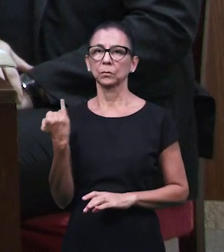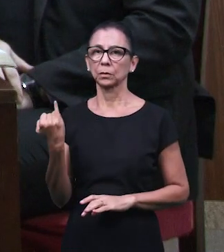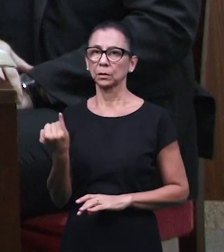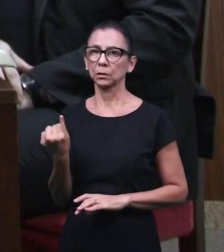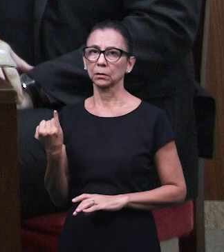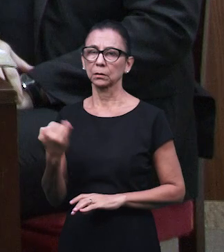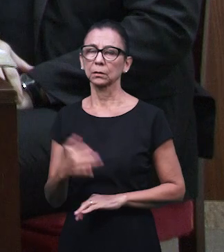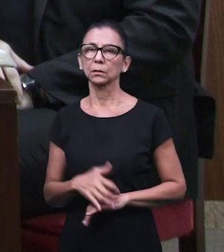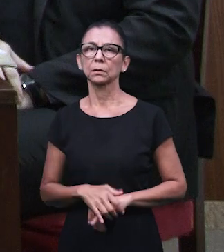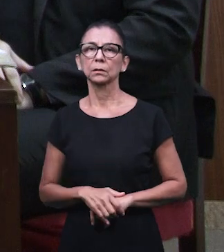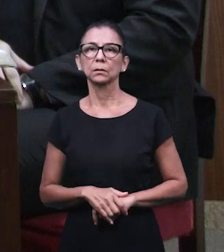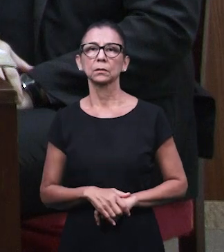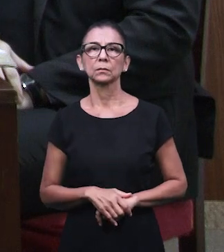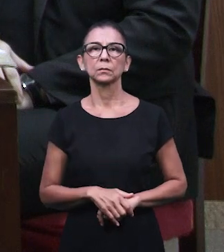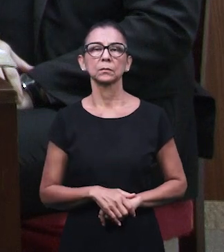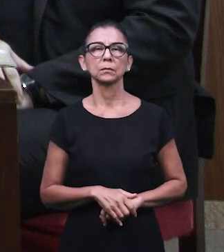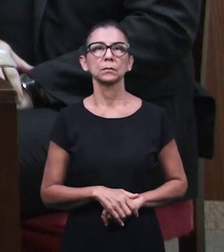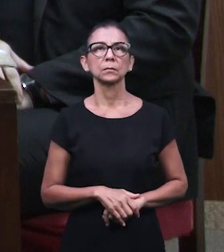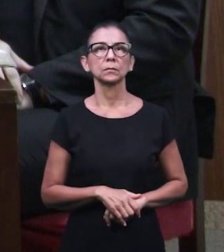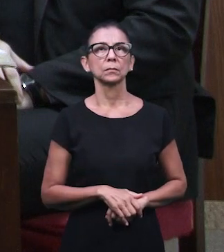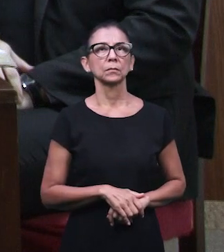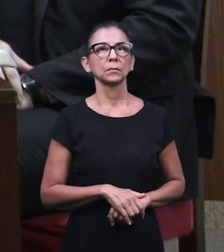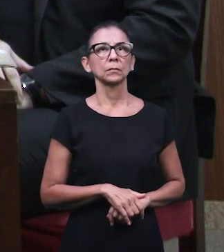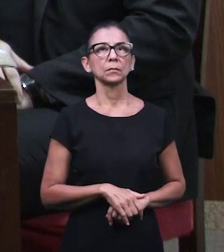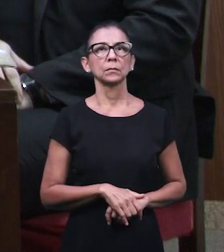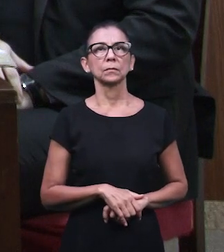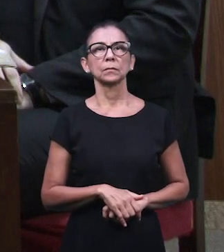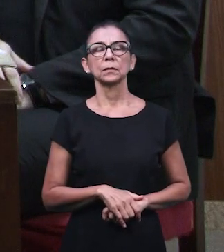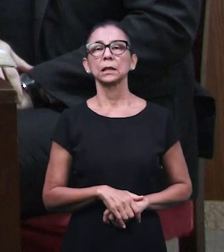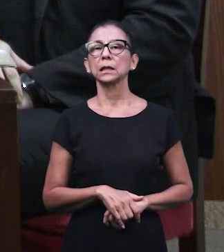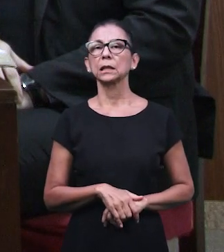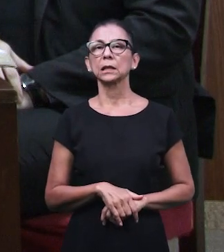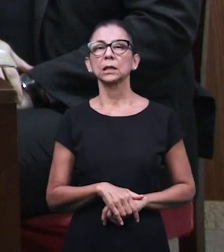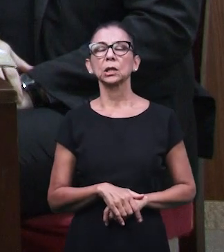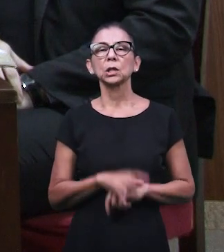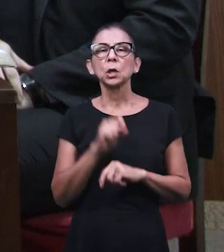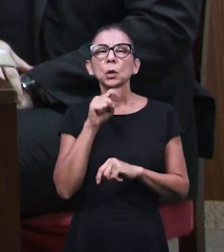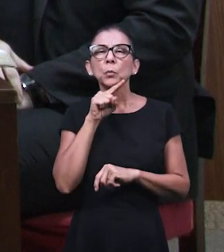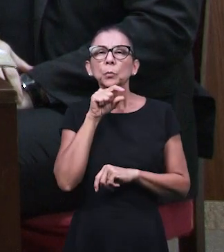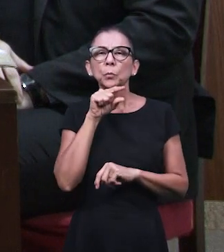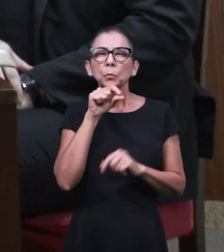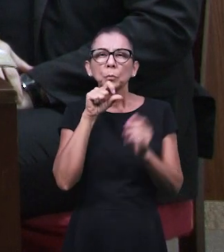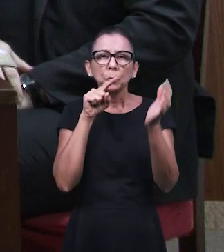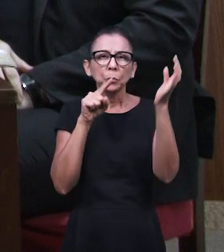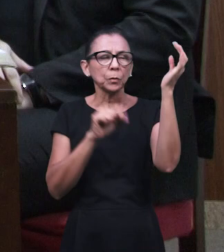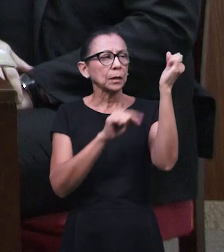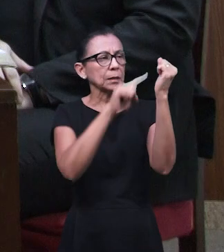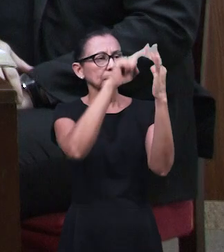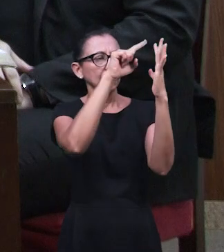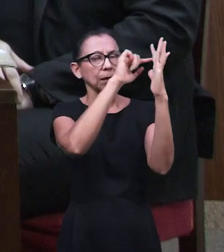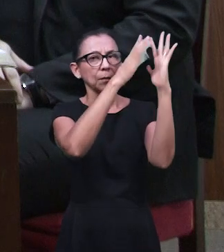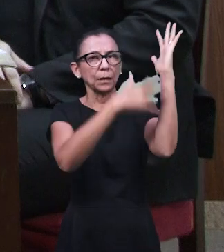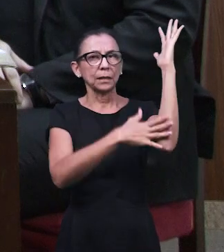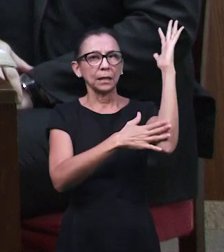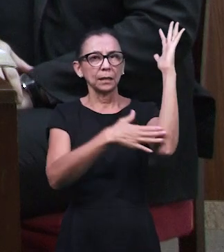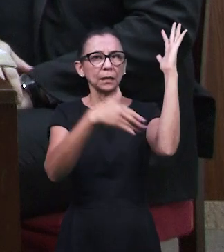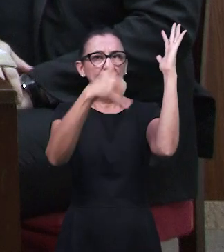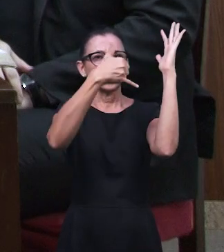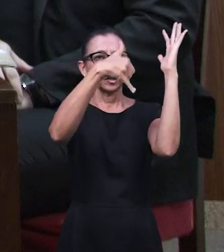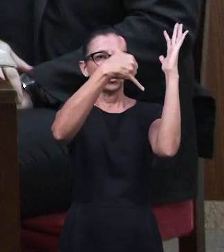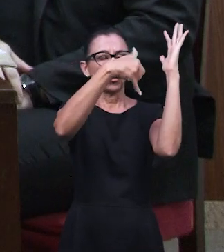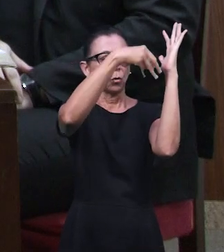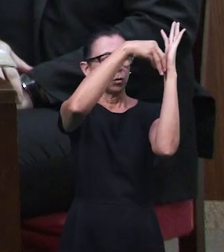nenhum inseto ele consegue entrar na madeira, porque ele tem um óleo que protege a madeira de qualquer coisa que vem